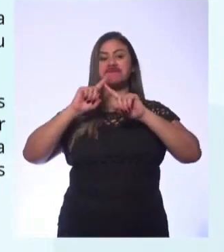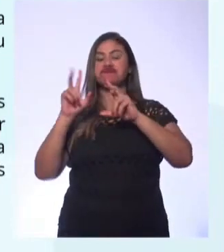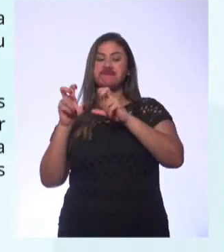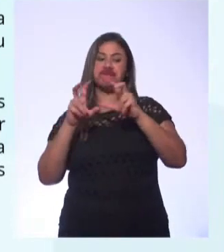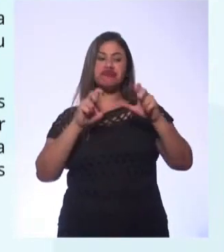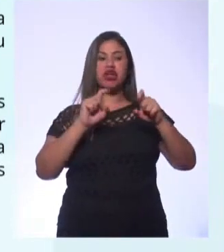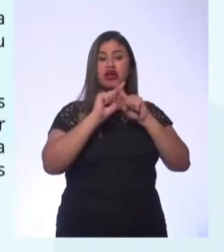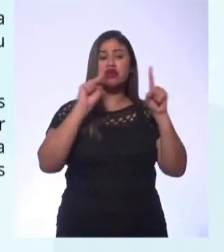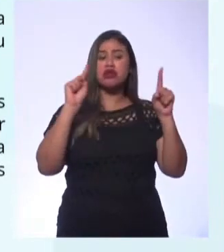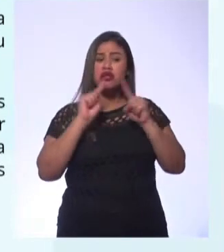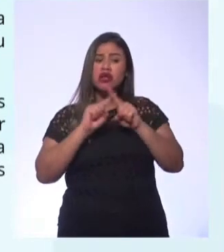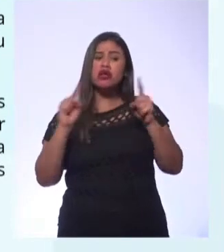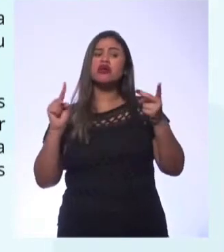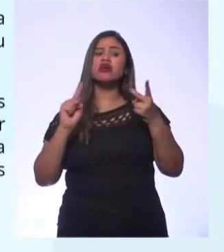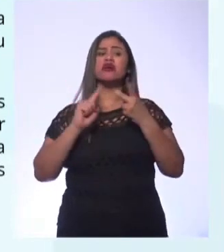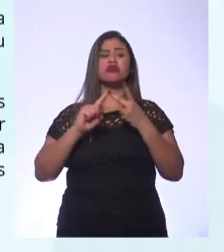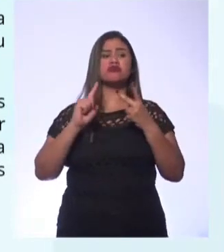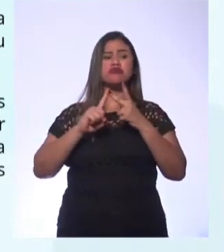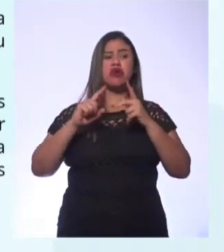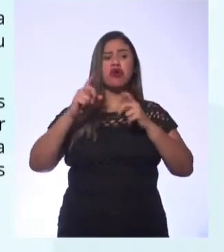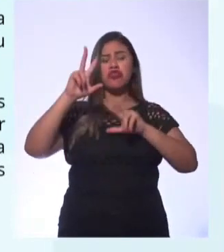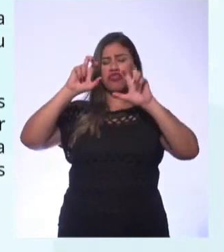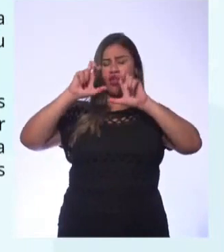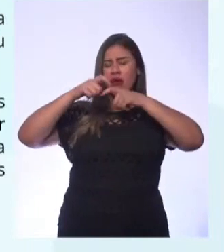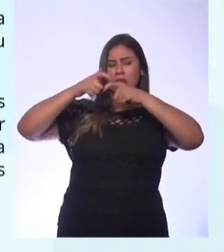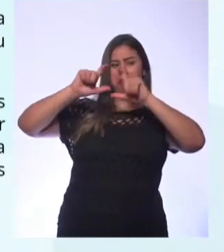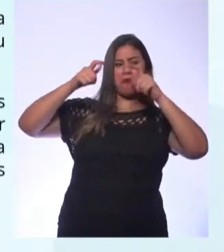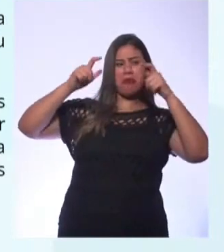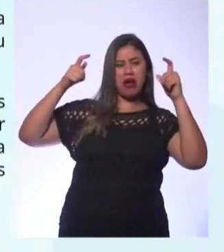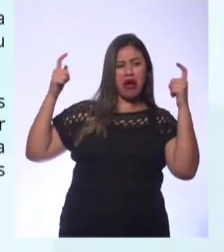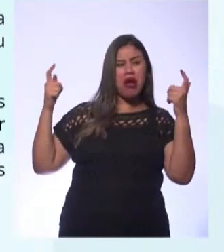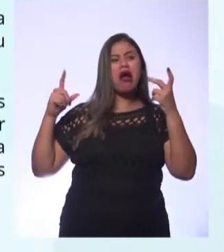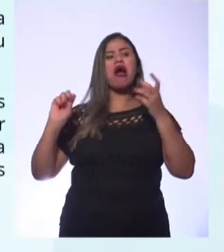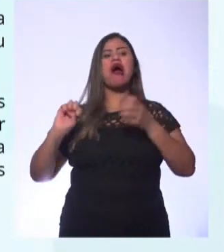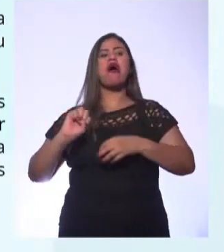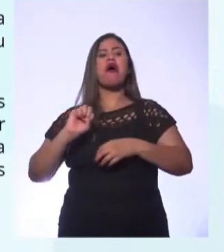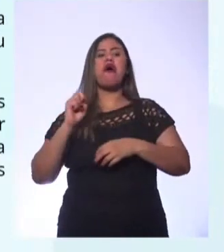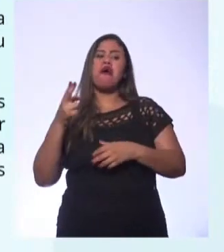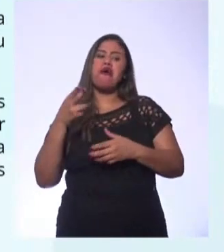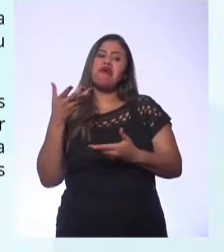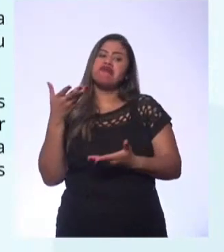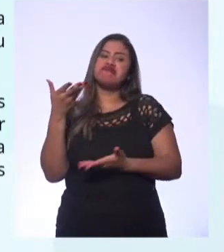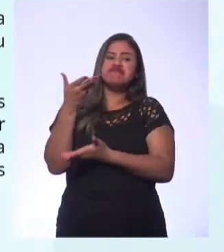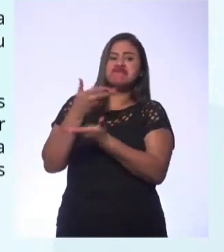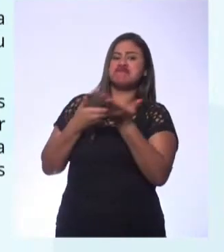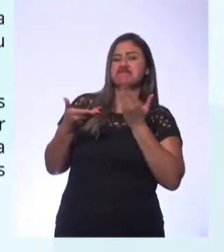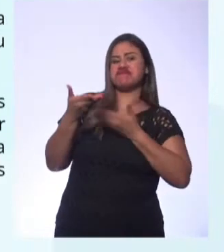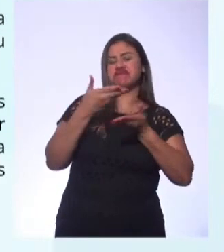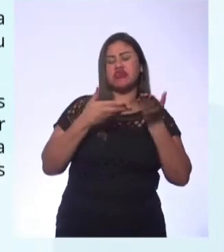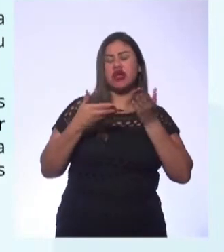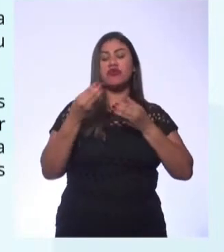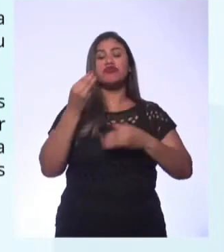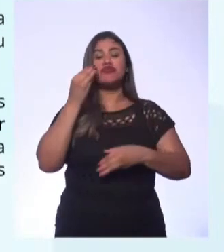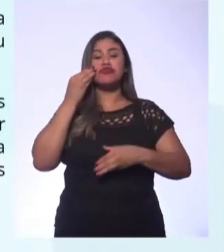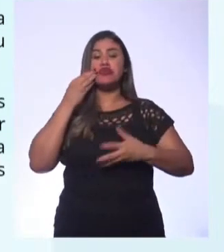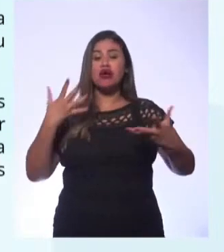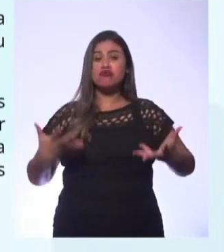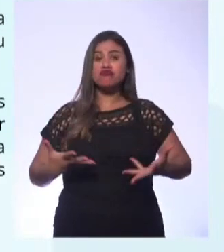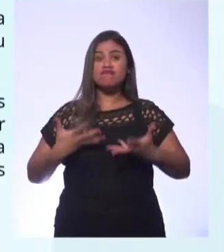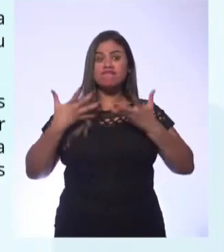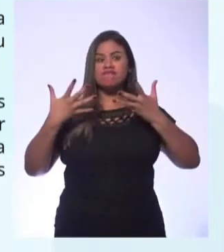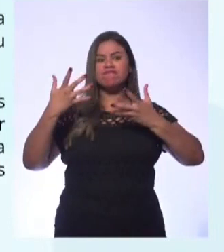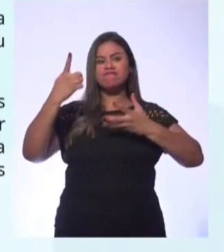estética mesmo, né, ou até mesmo como uma forma de fruição para ele, né, socialização, né, em busca de uma inspiração diferenciada,